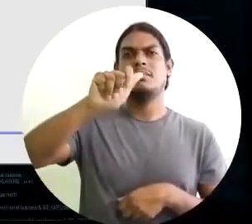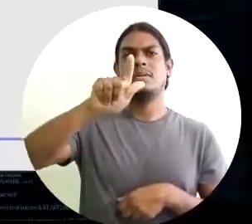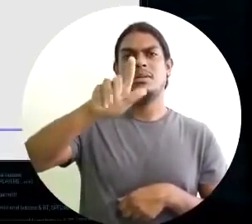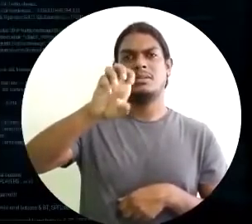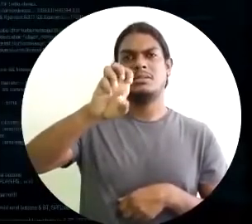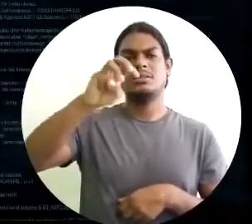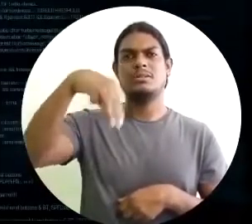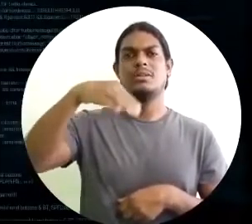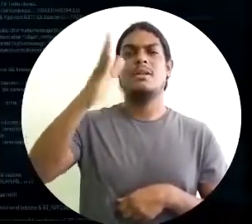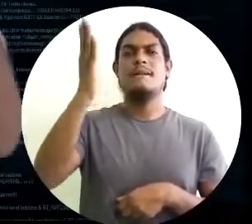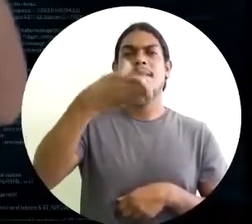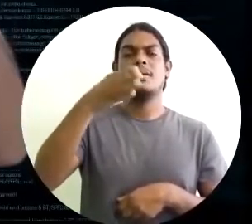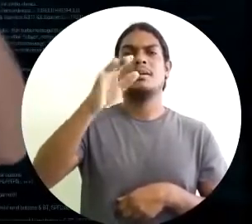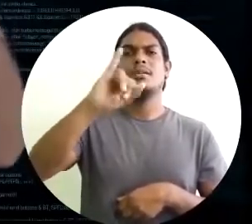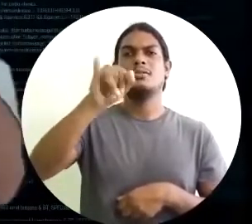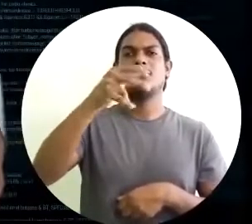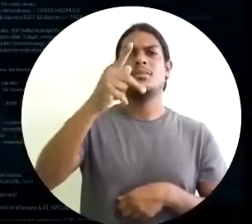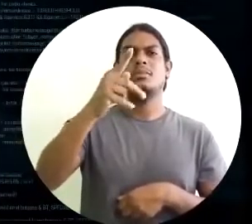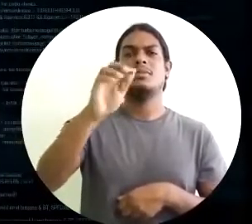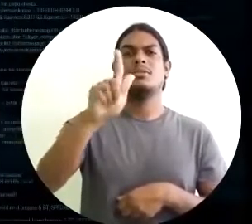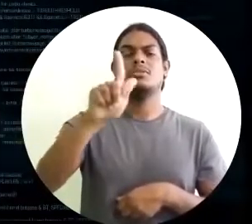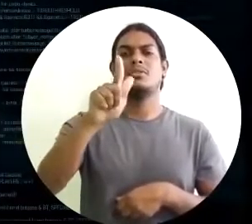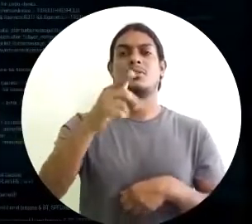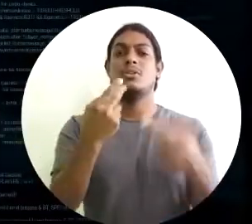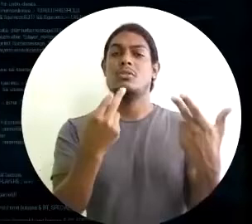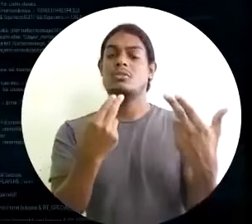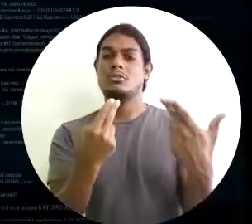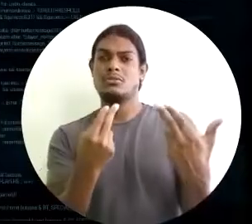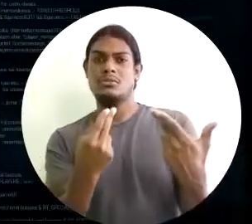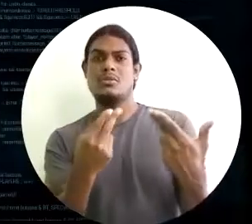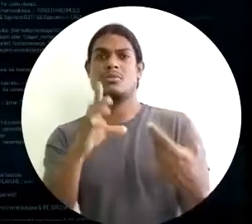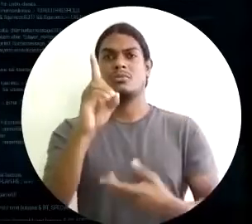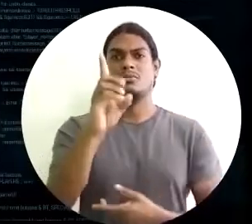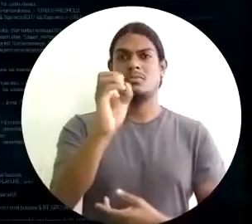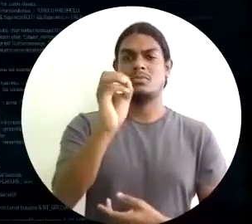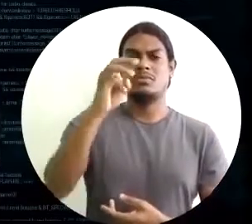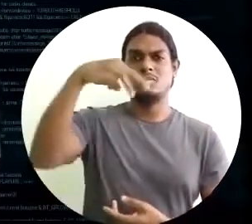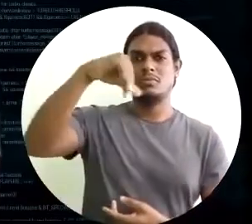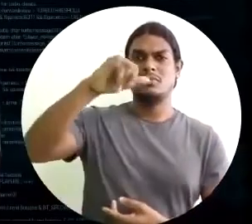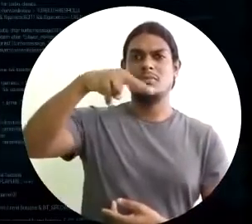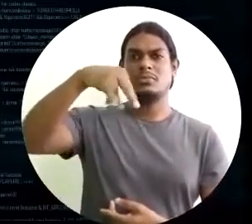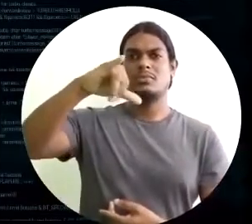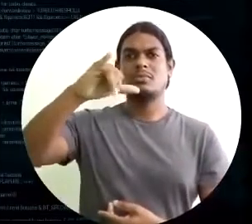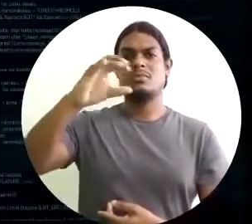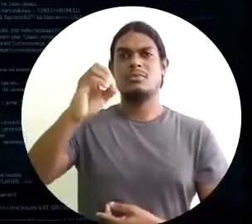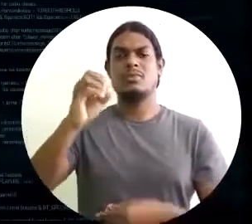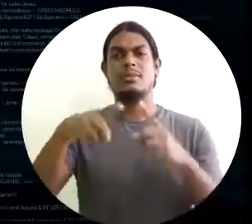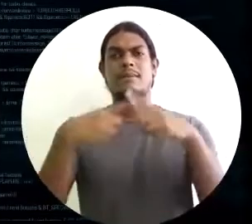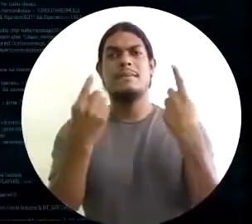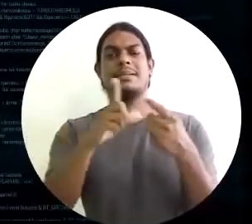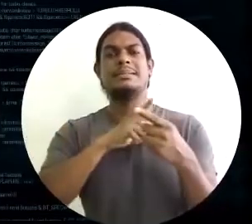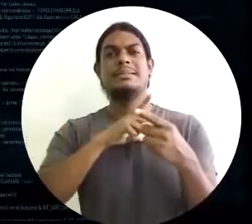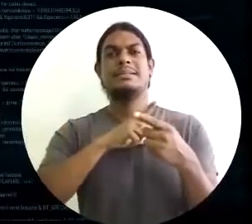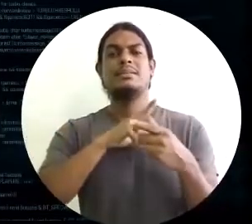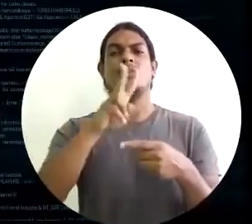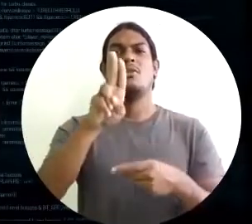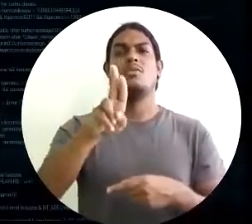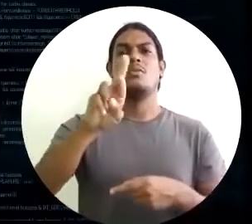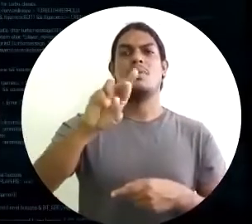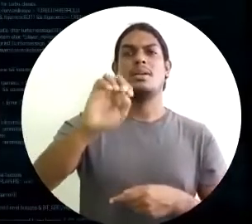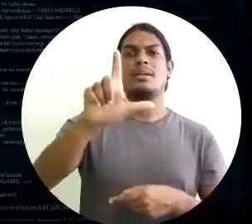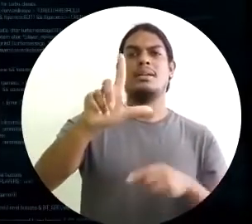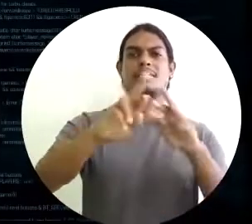www.meusite.com.br/imagens/marca.jpg. Então, observe que os dois pertencem ao mesmo domínio, meu site. só que eles possuem URLs